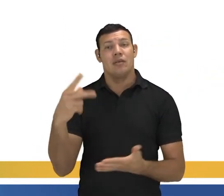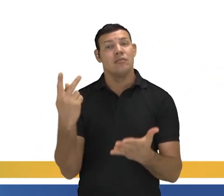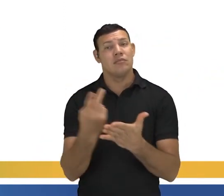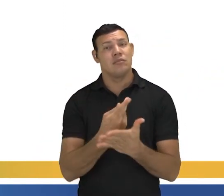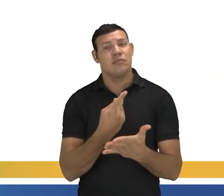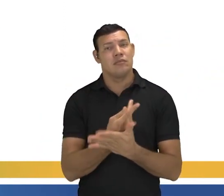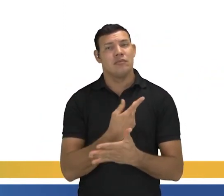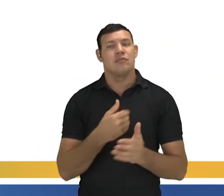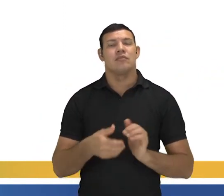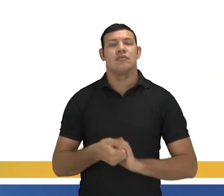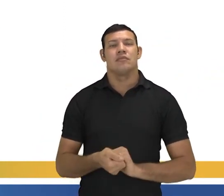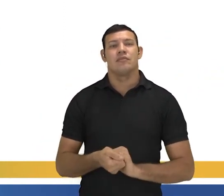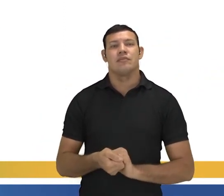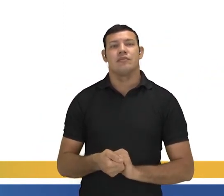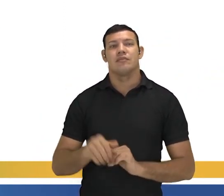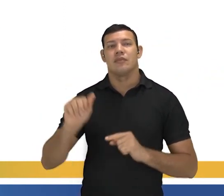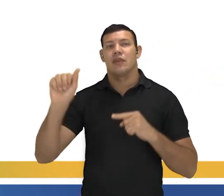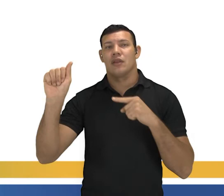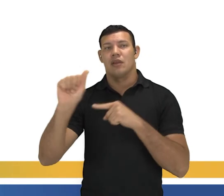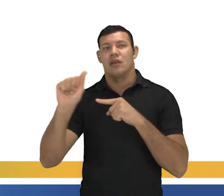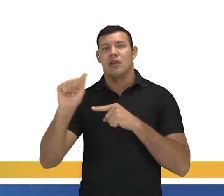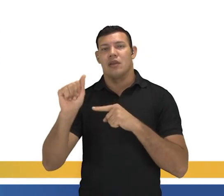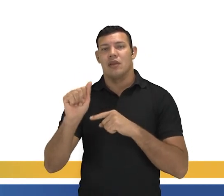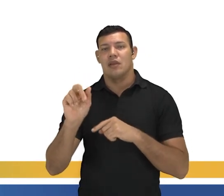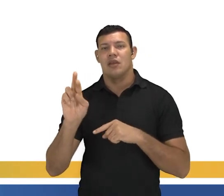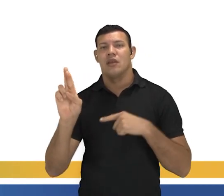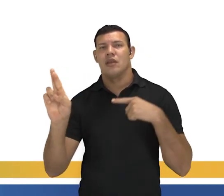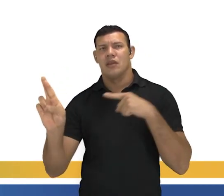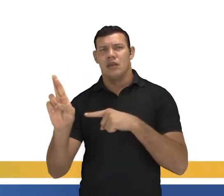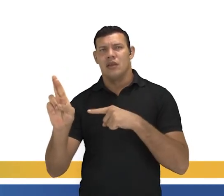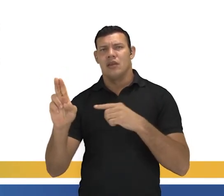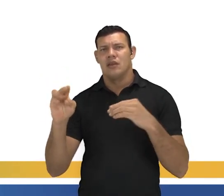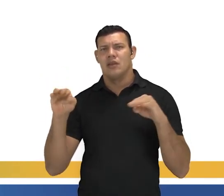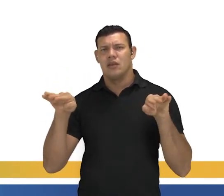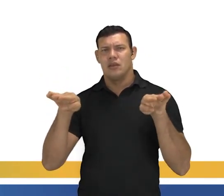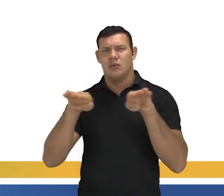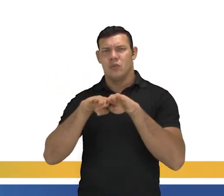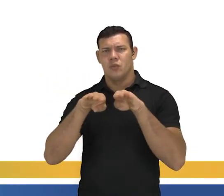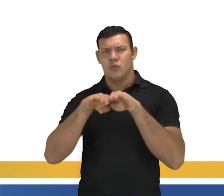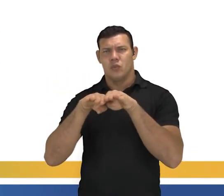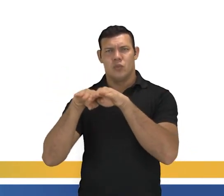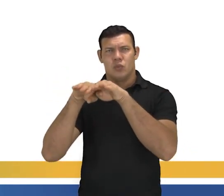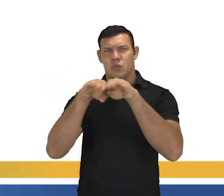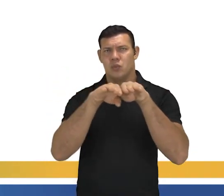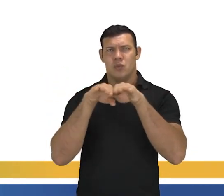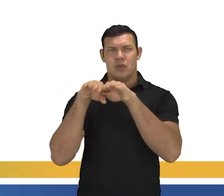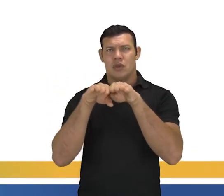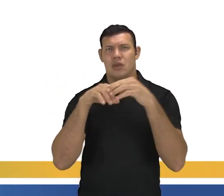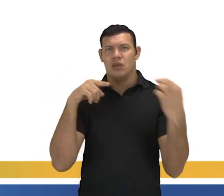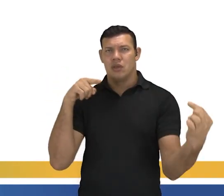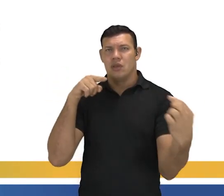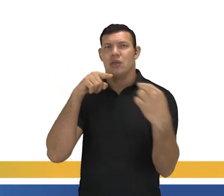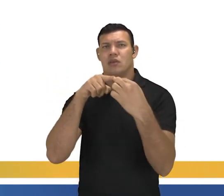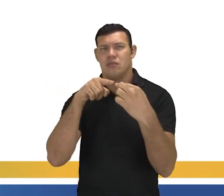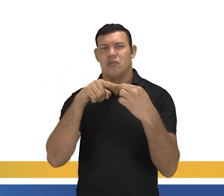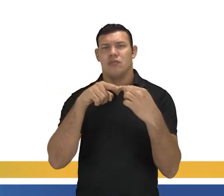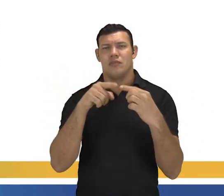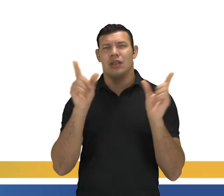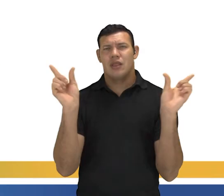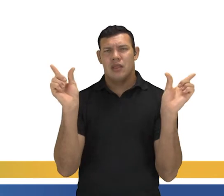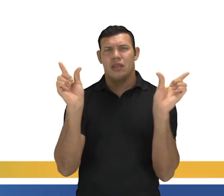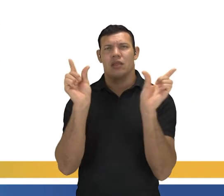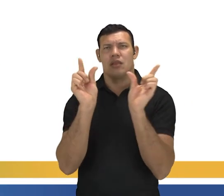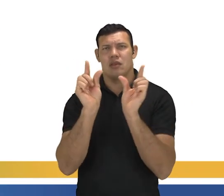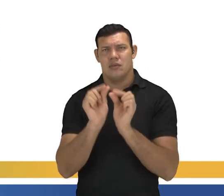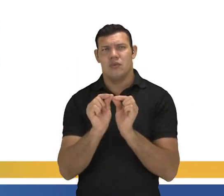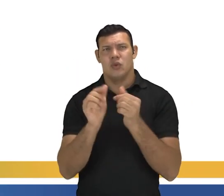incorreta também. Letra A. A resistência equivalente à associação é sempre menor que a de